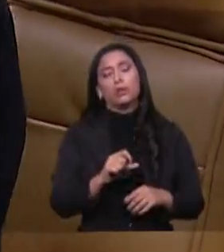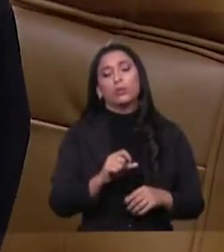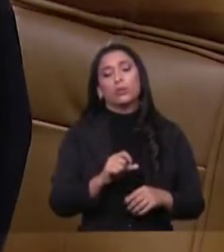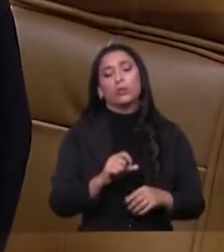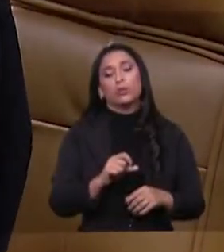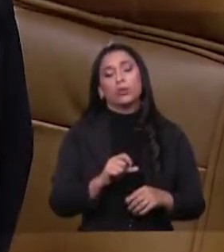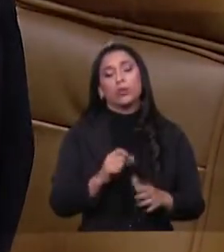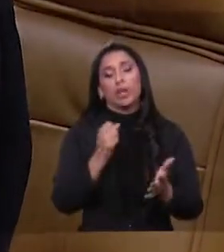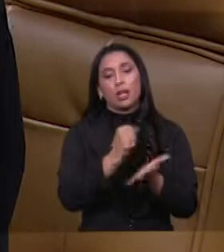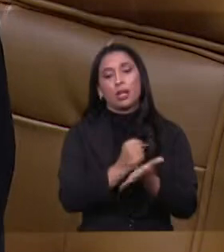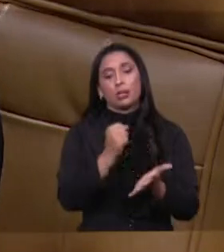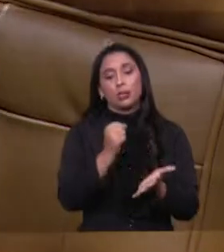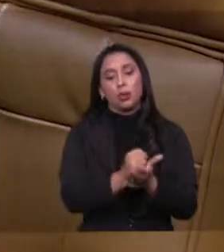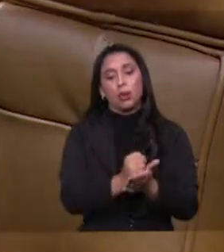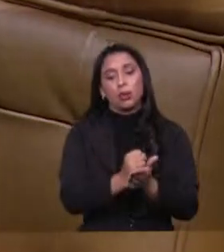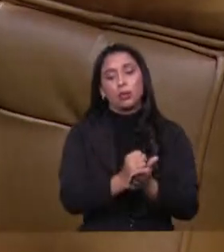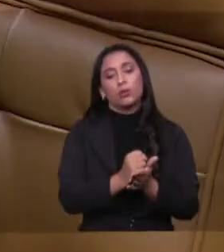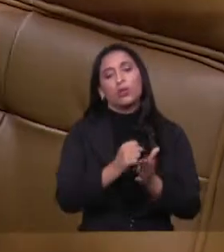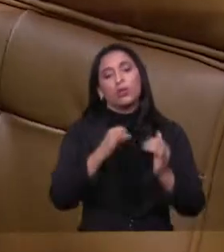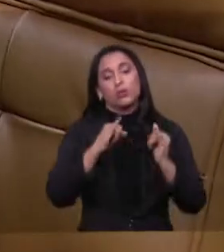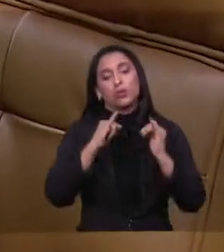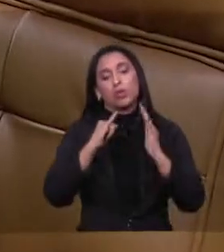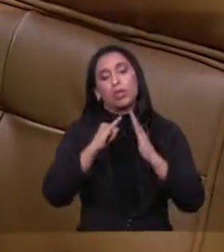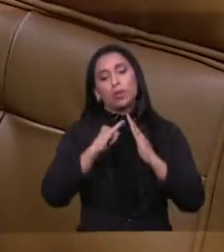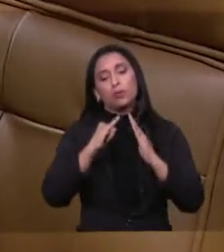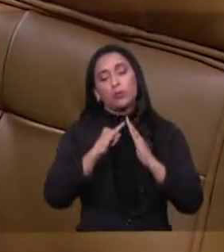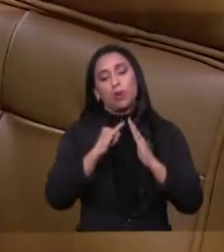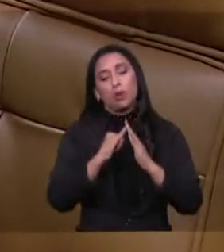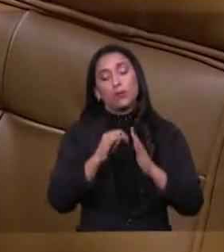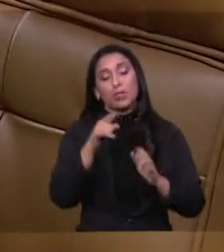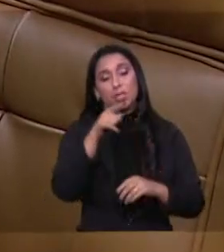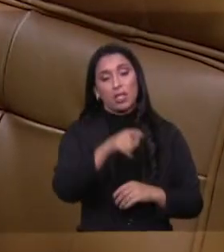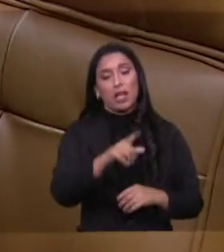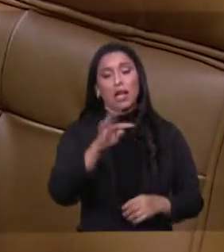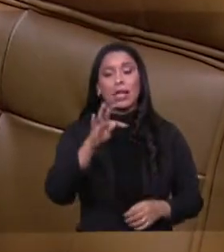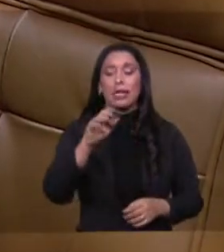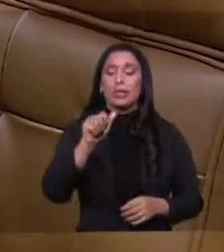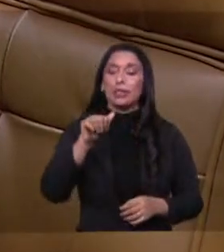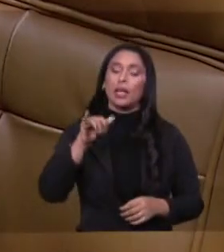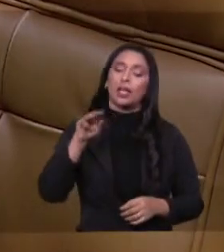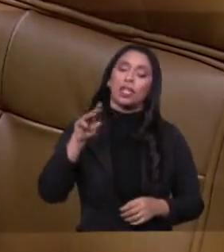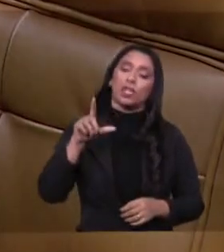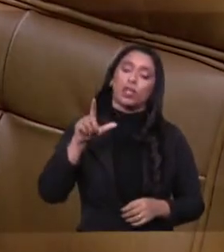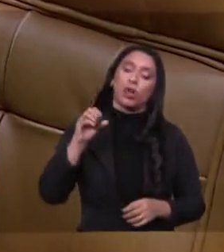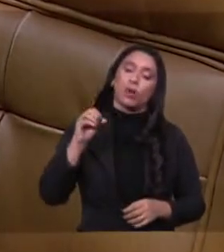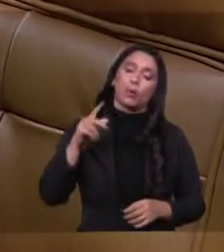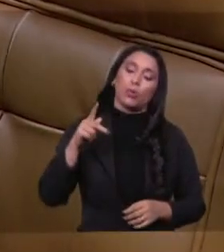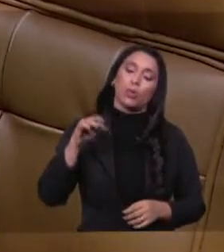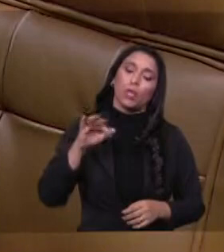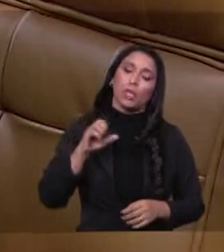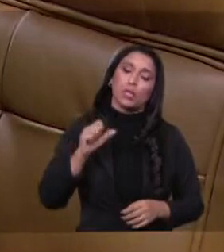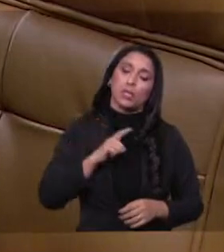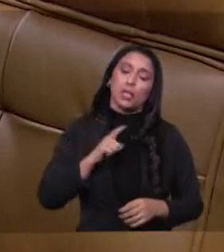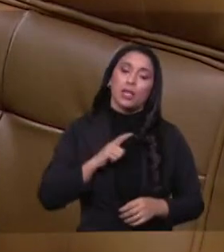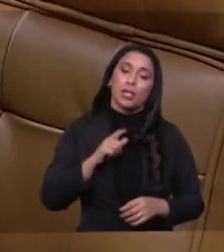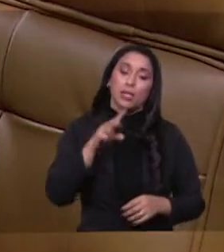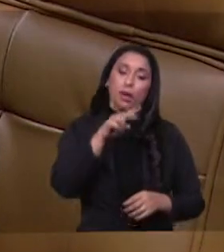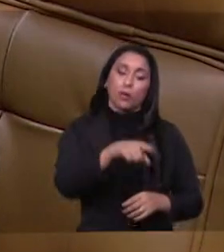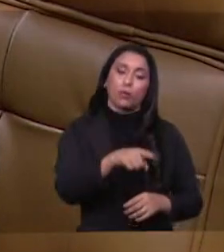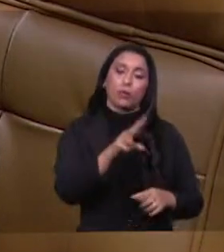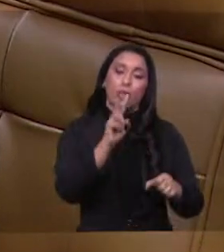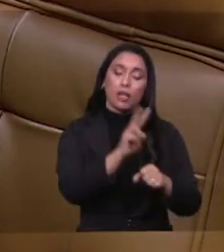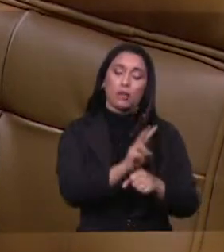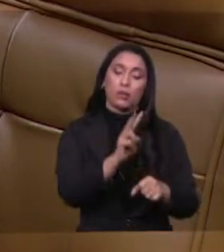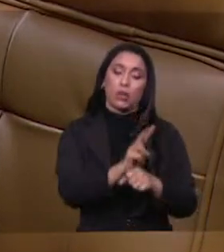12.266 do cartório de registro de imóveis da comarca de Itaiópolis, integrante da Reserva Biológica Estadual